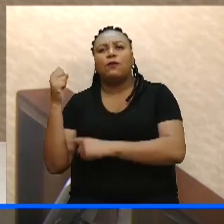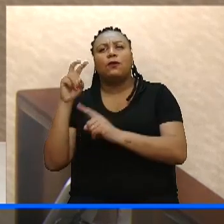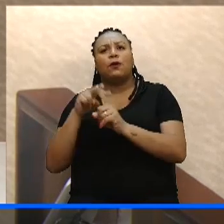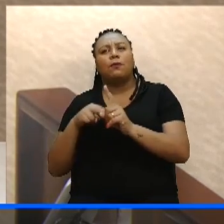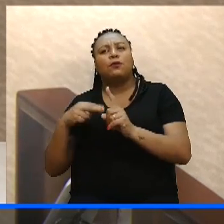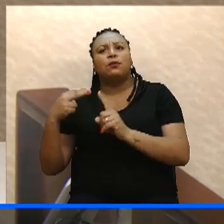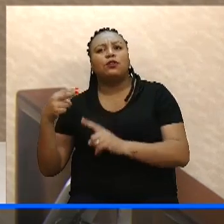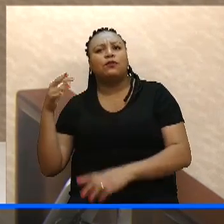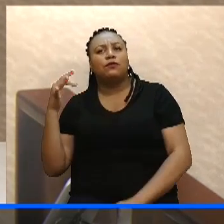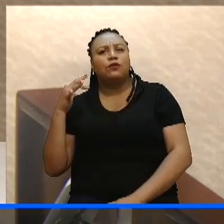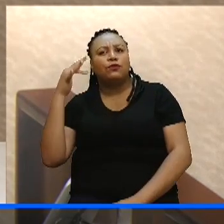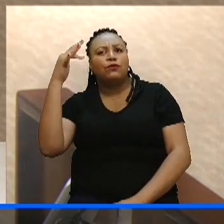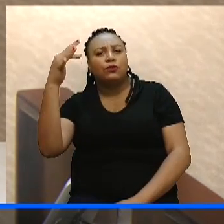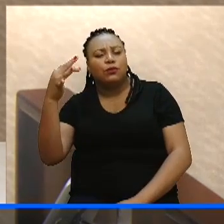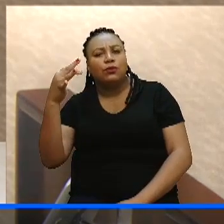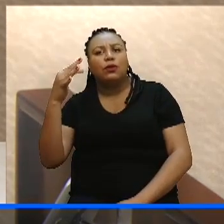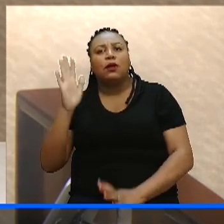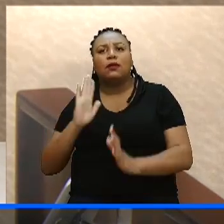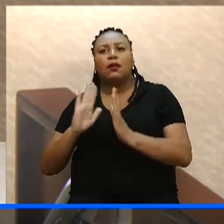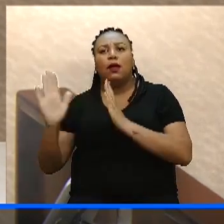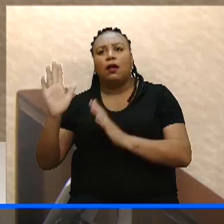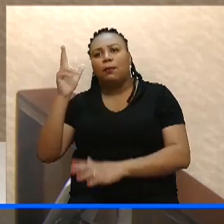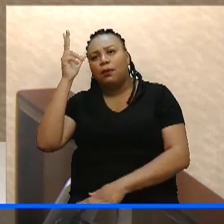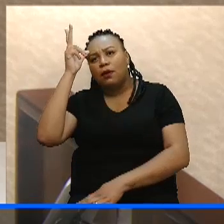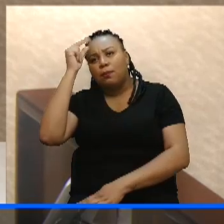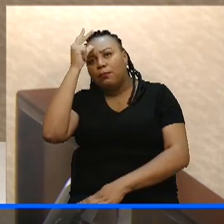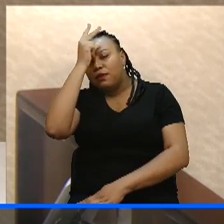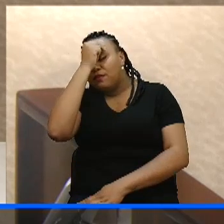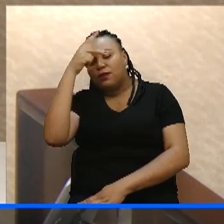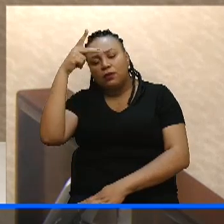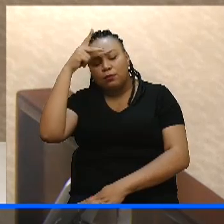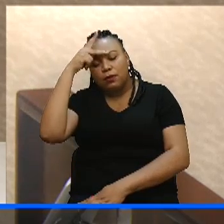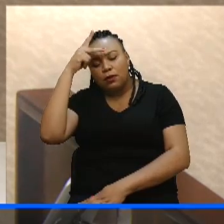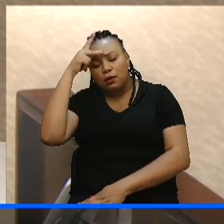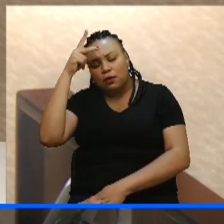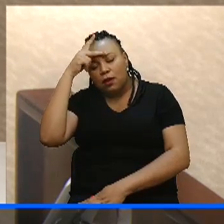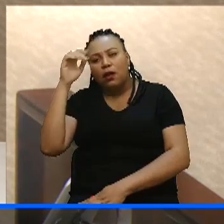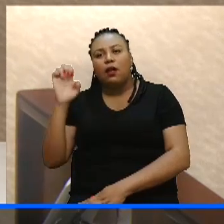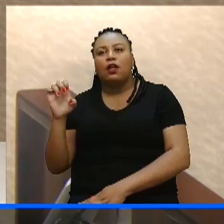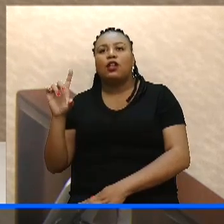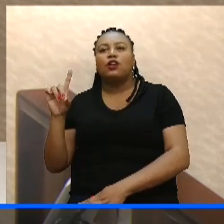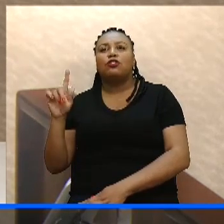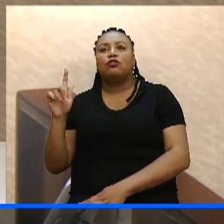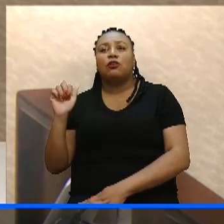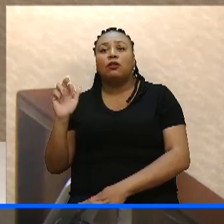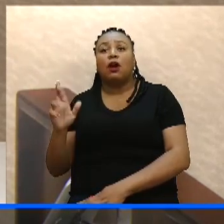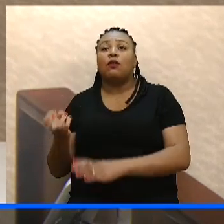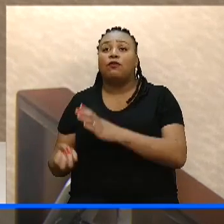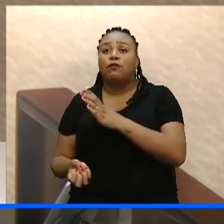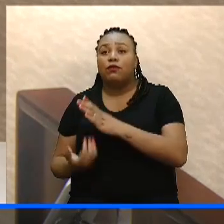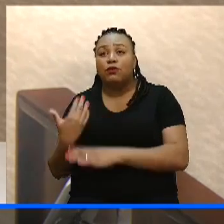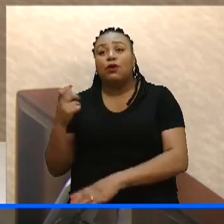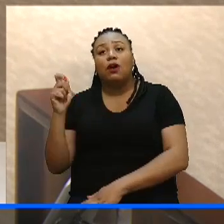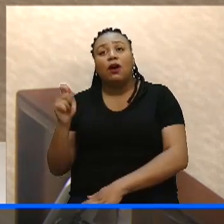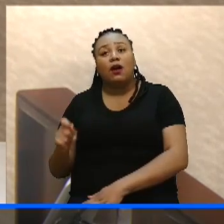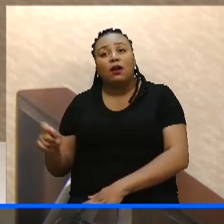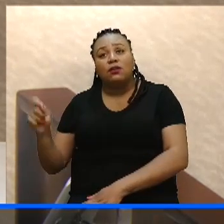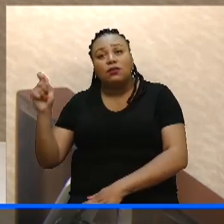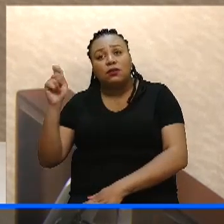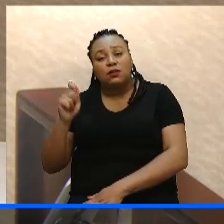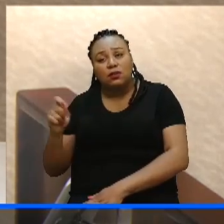então prefeito de pelotas edemar fetter fundou a associação dos municípios da zona